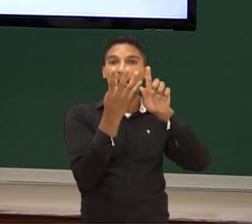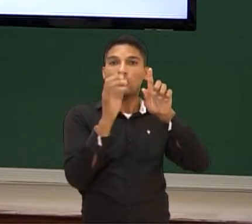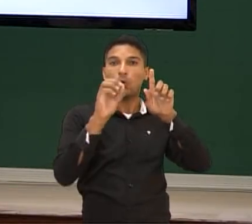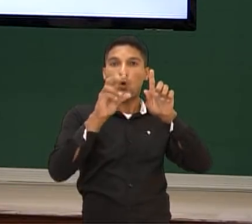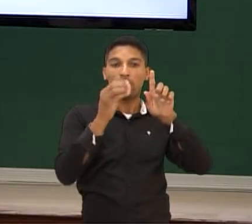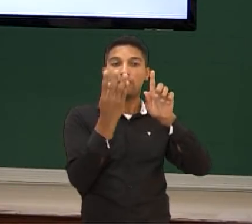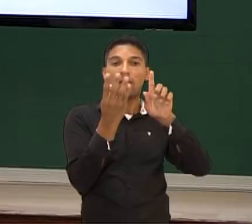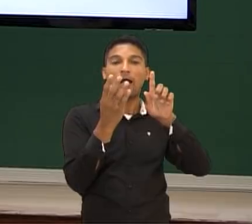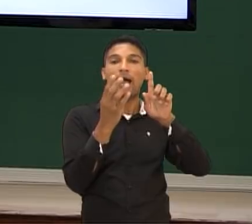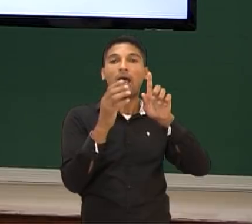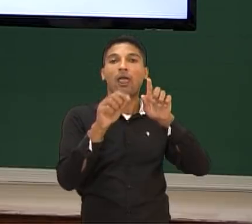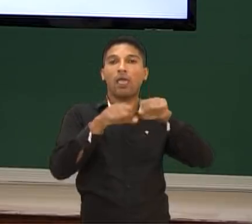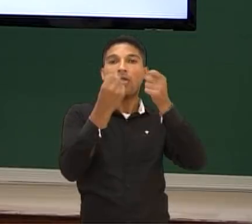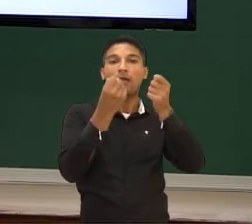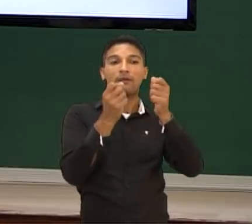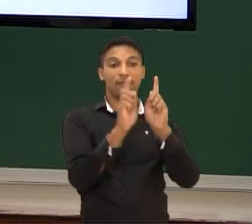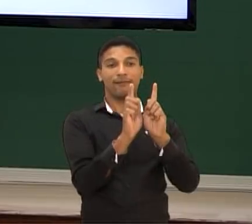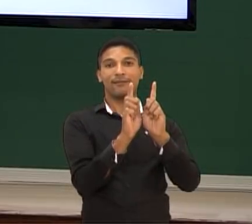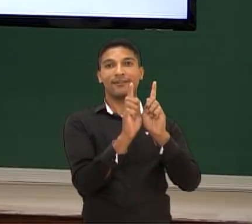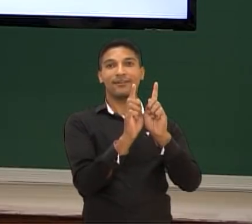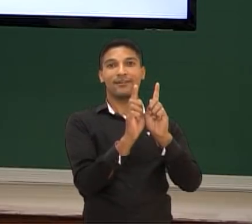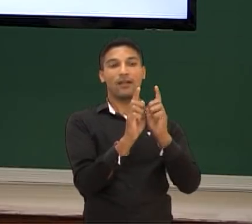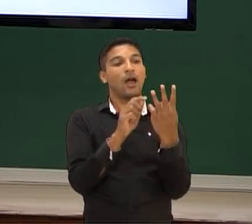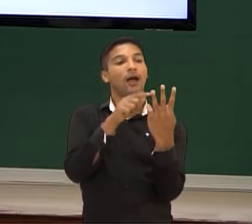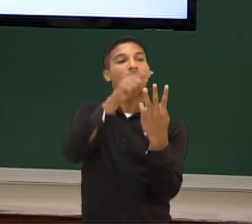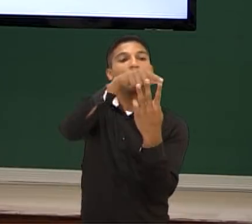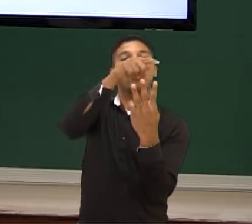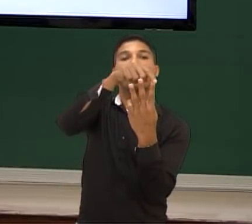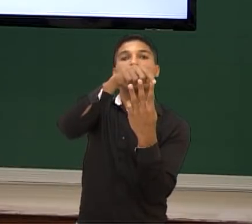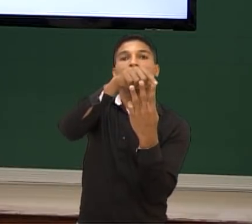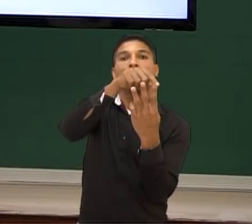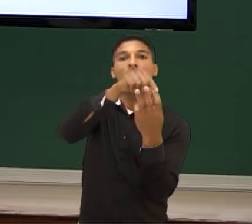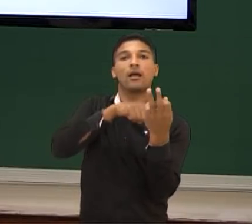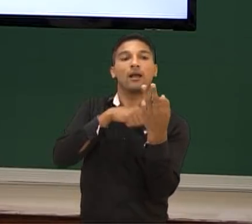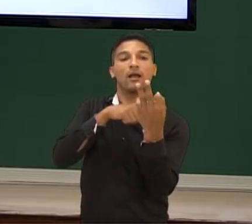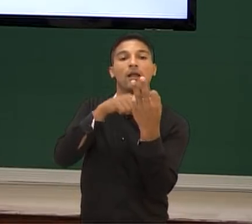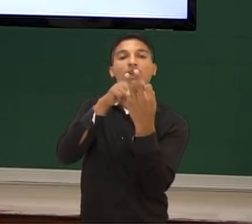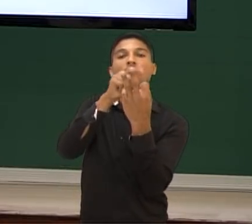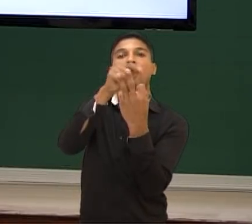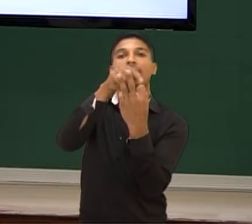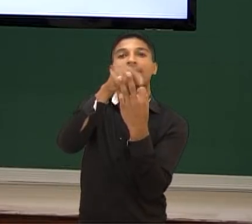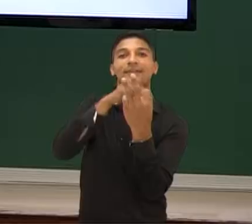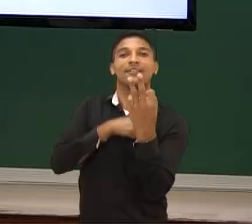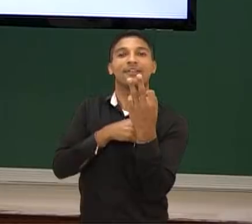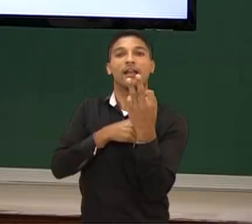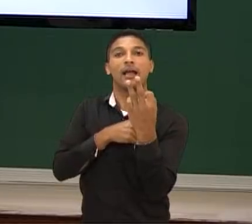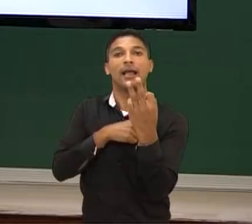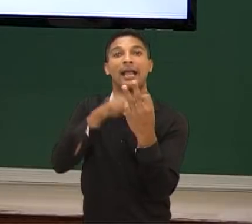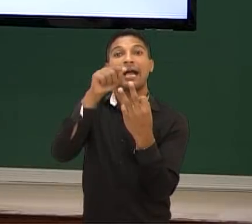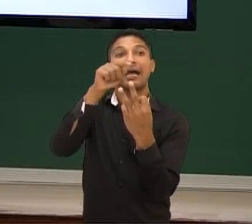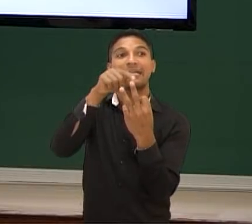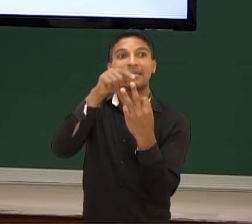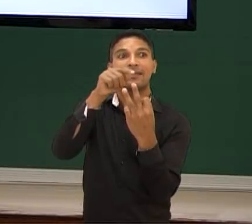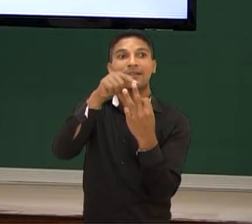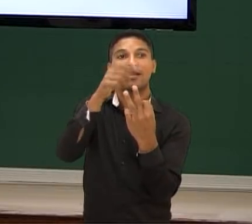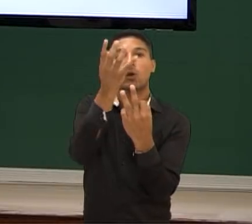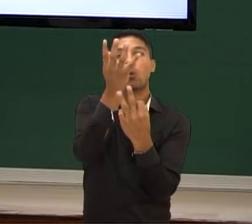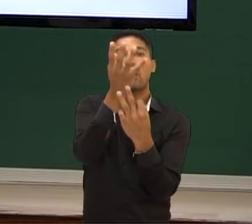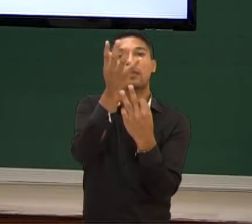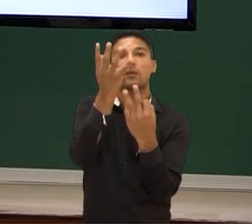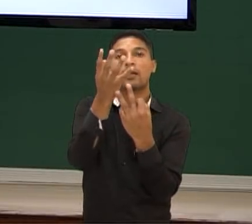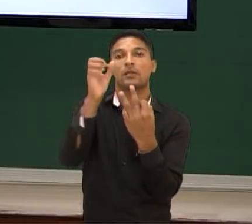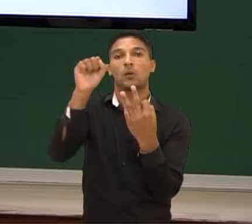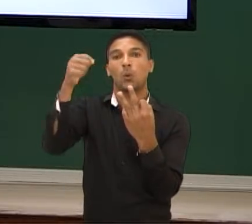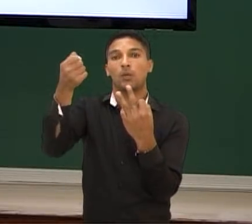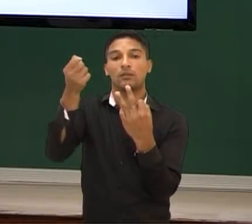uma parte. Então, 4 ovos foram quebrados, um total de 12. E essa fração eu posso encontrar